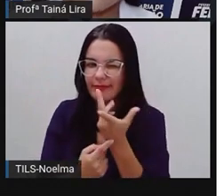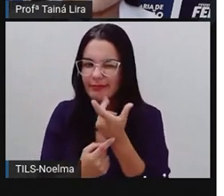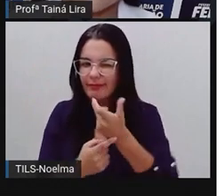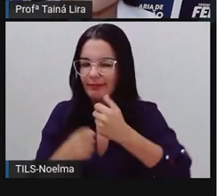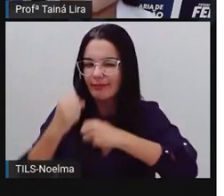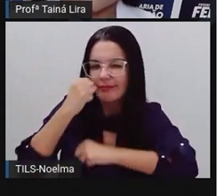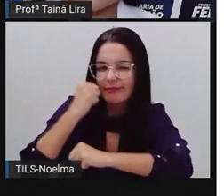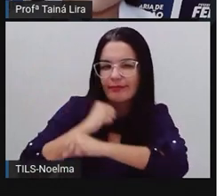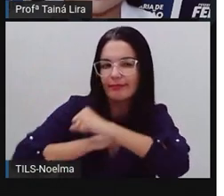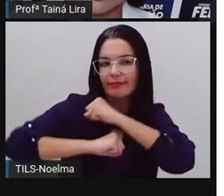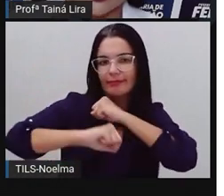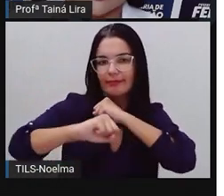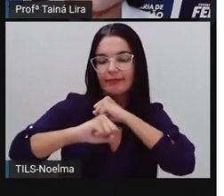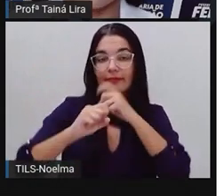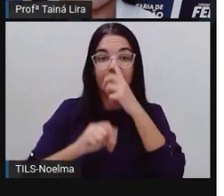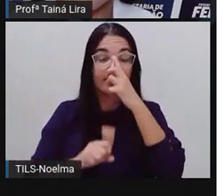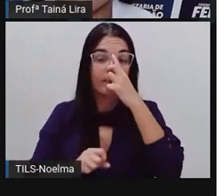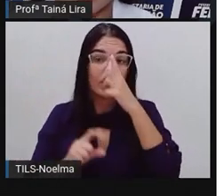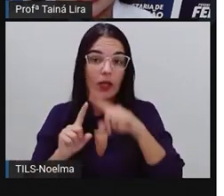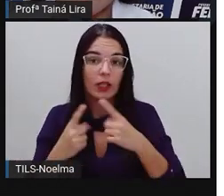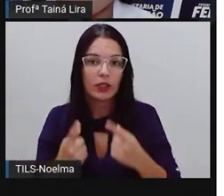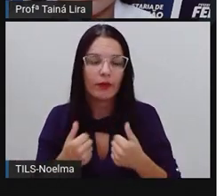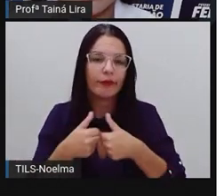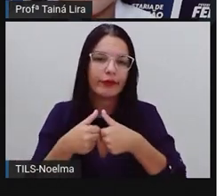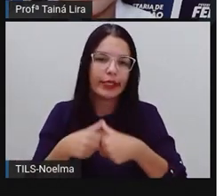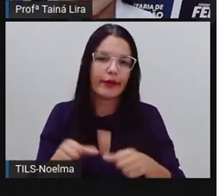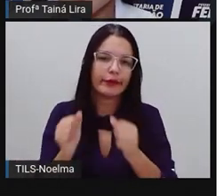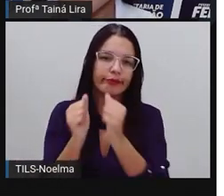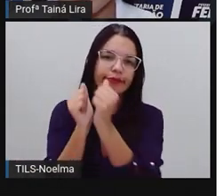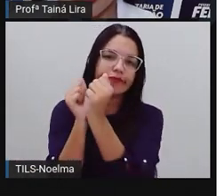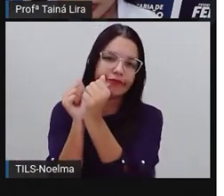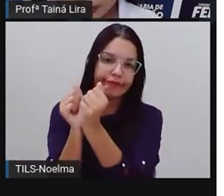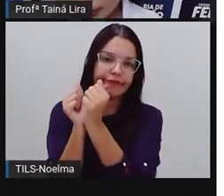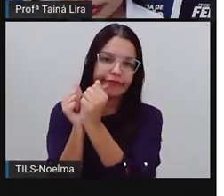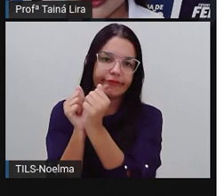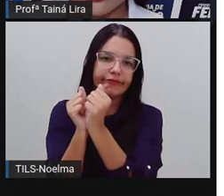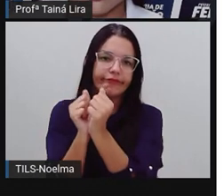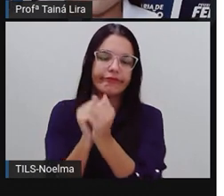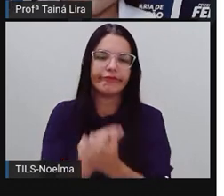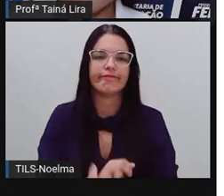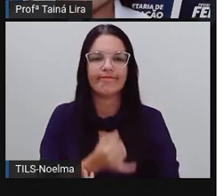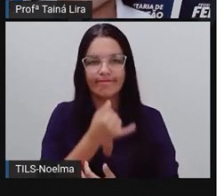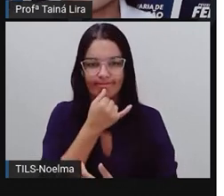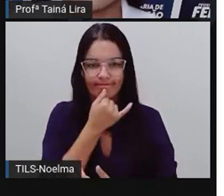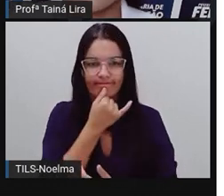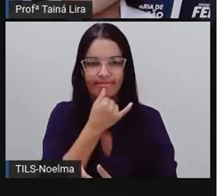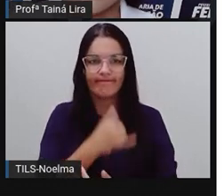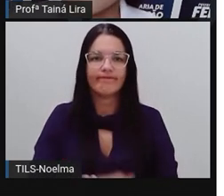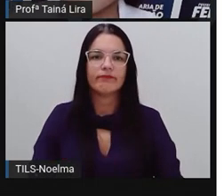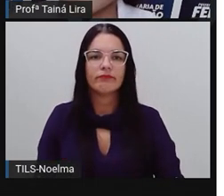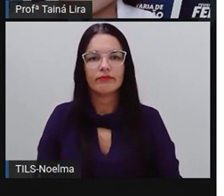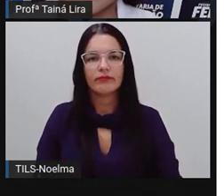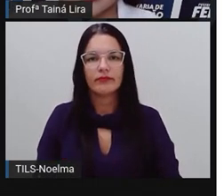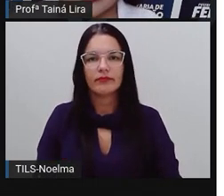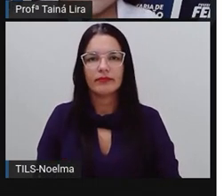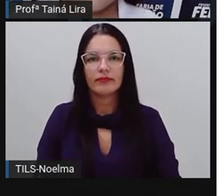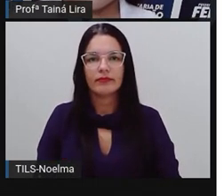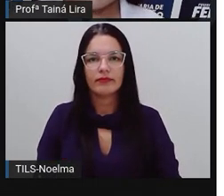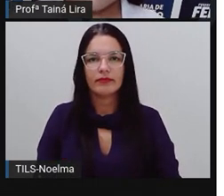Então por essas questões eles ficavam ali né Acorrentados tá bom